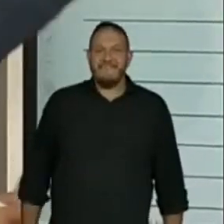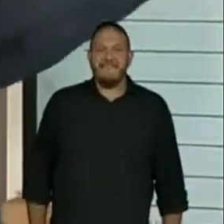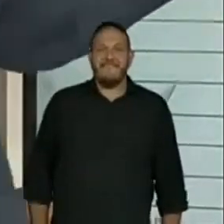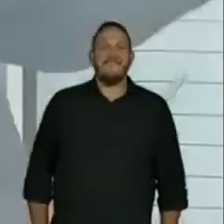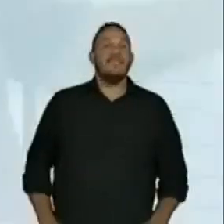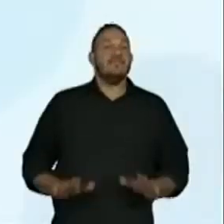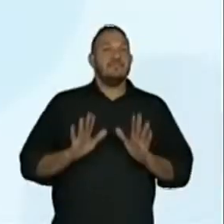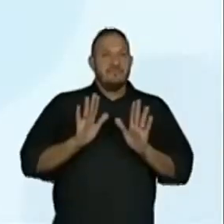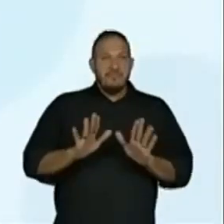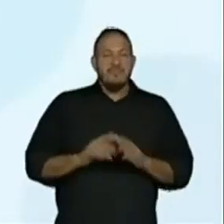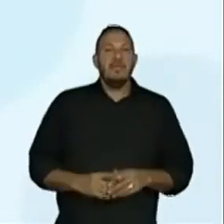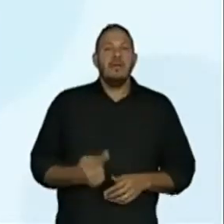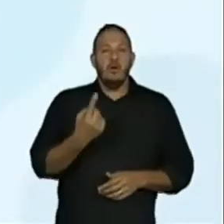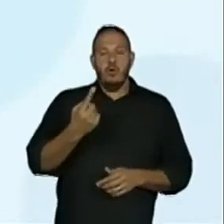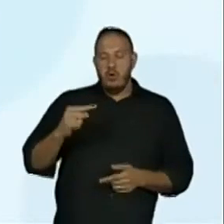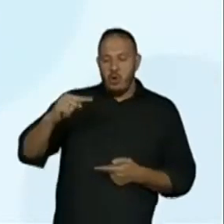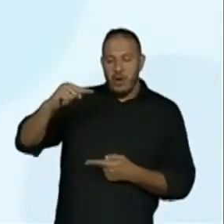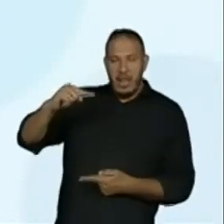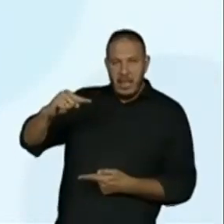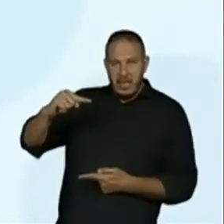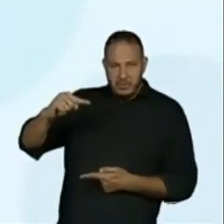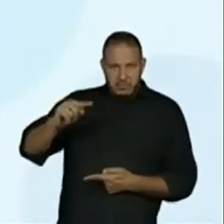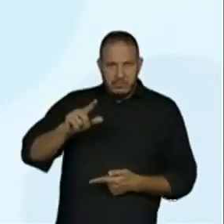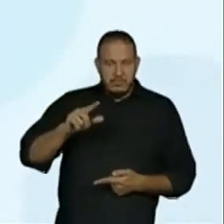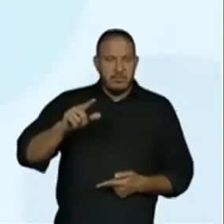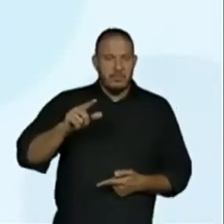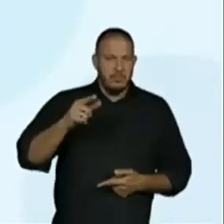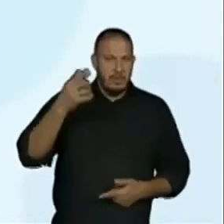Se 1 litro de leite custa